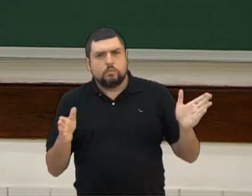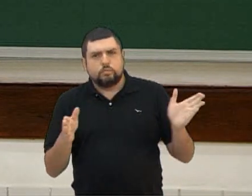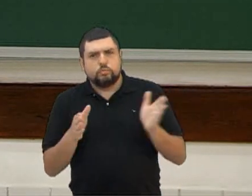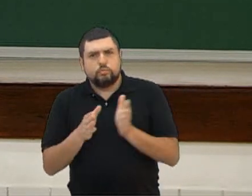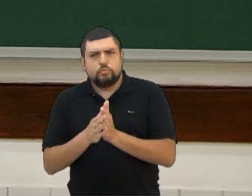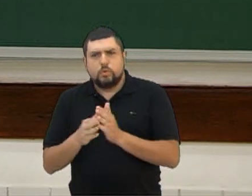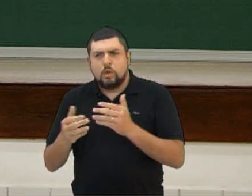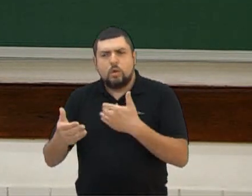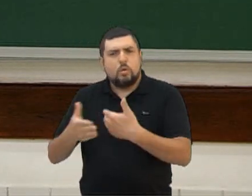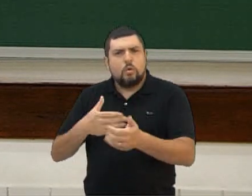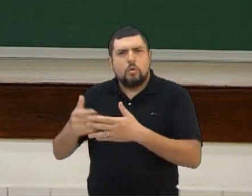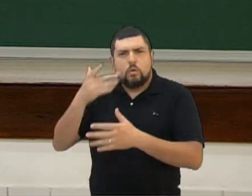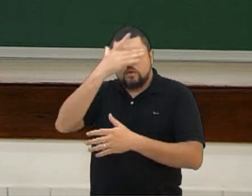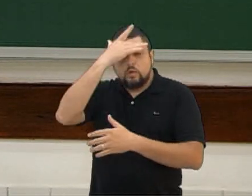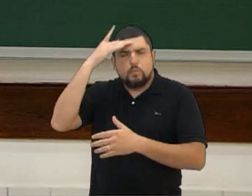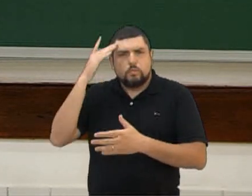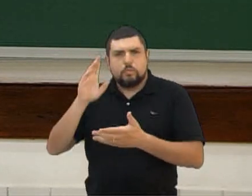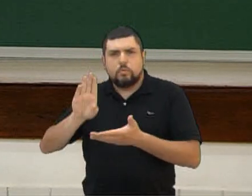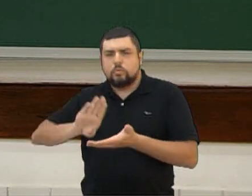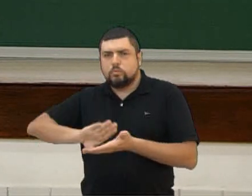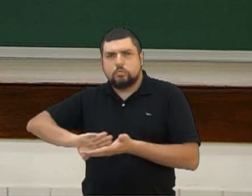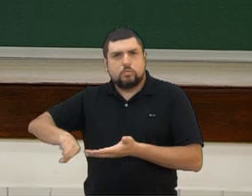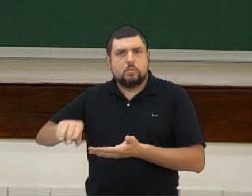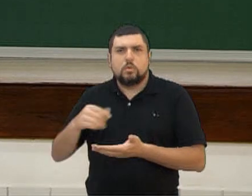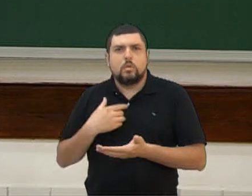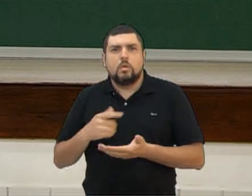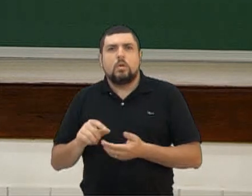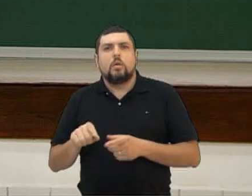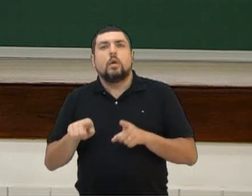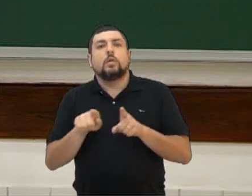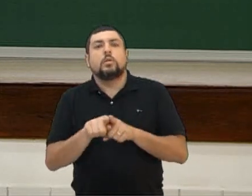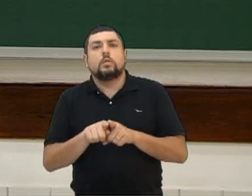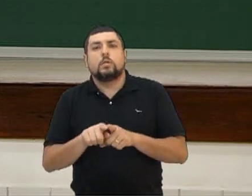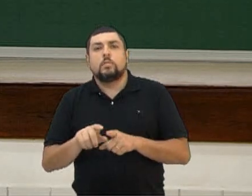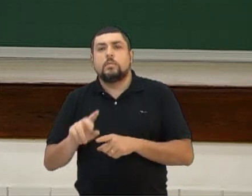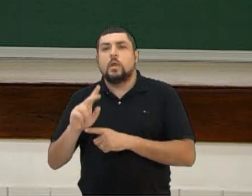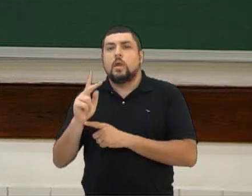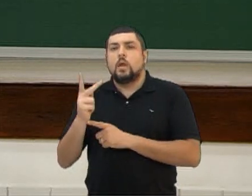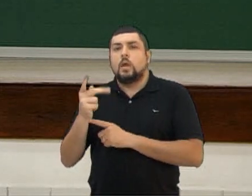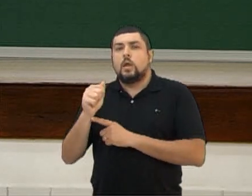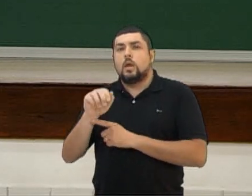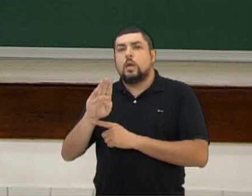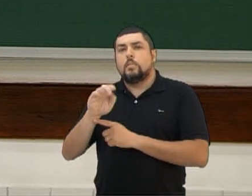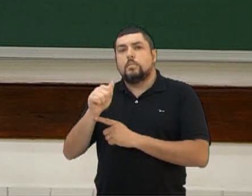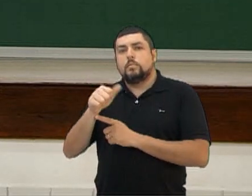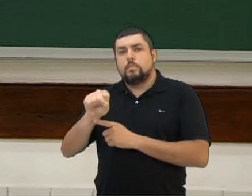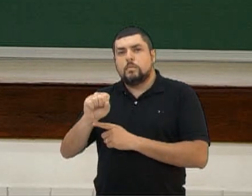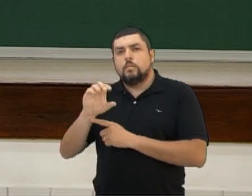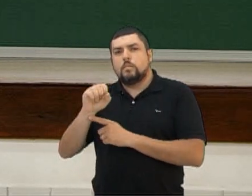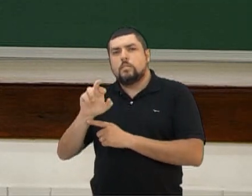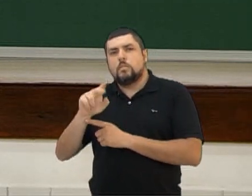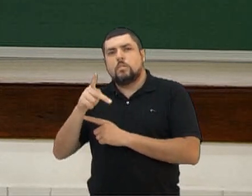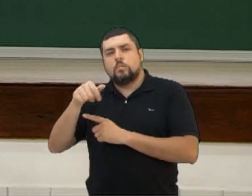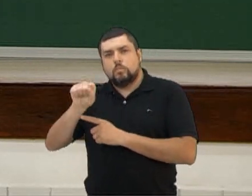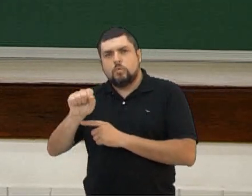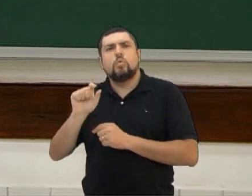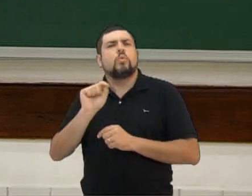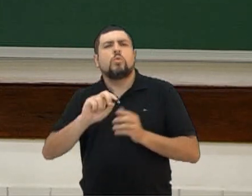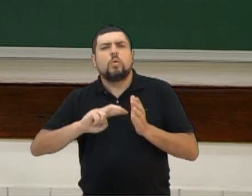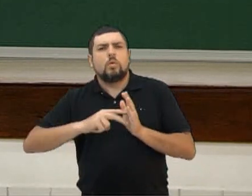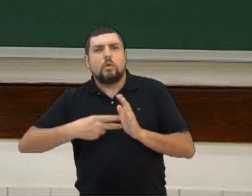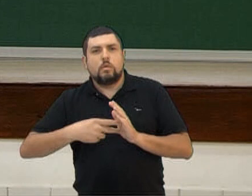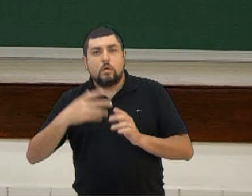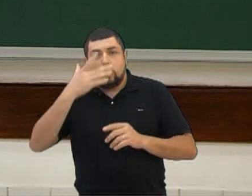cidadão e a gente tem a suspensão de uma garantia chamada habeas corpus, quer dizer, qualquer pessoa poderia ser presa e não